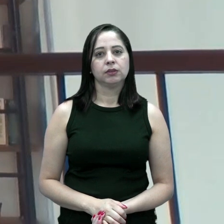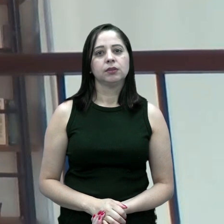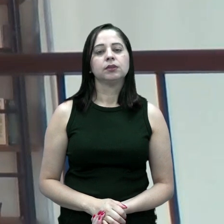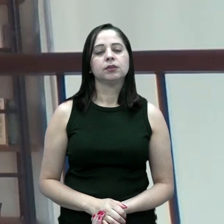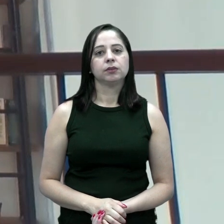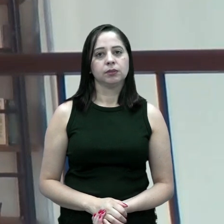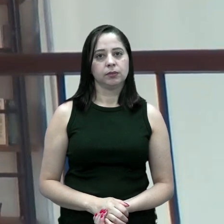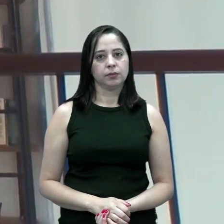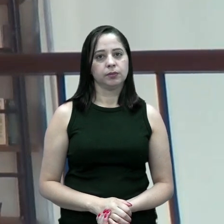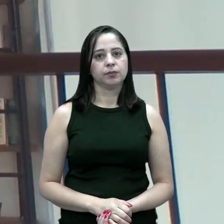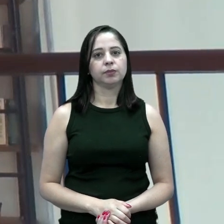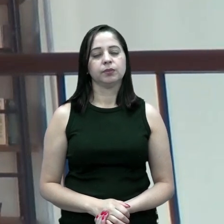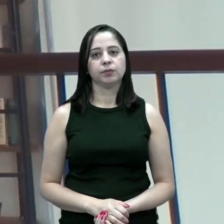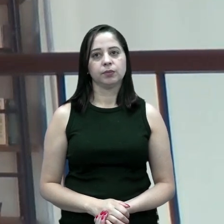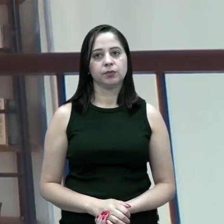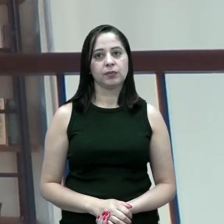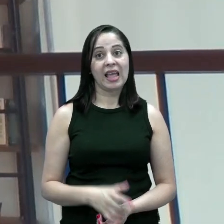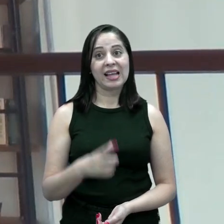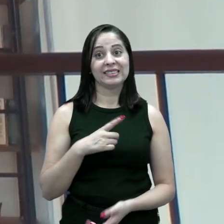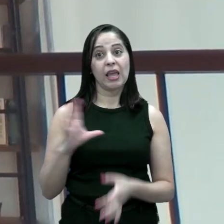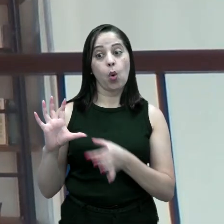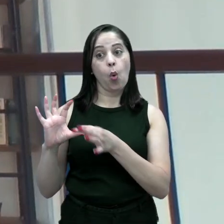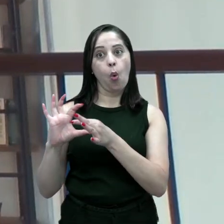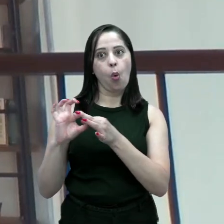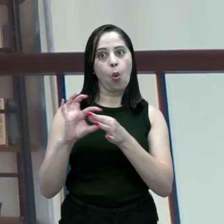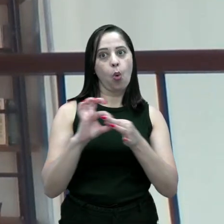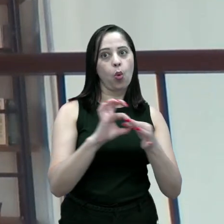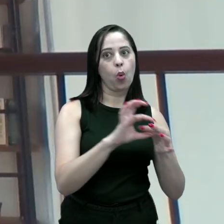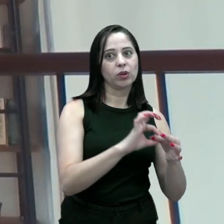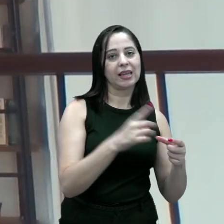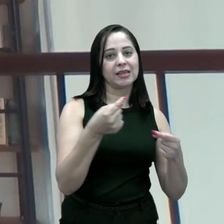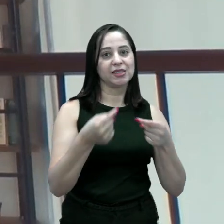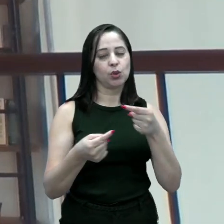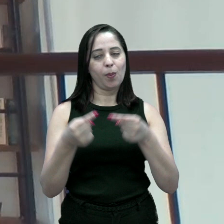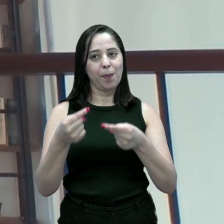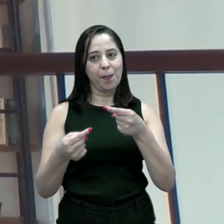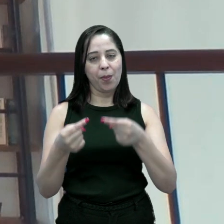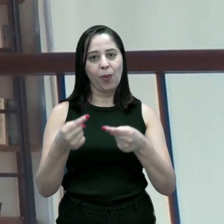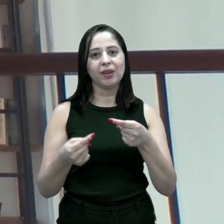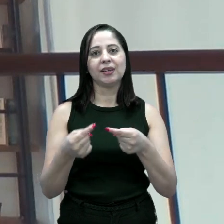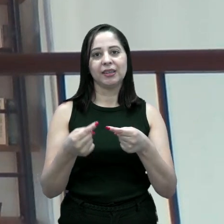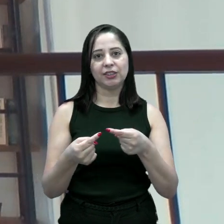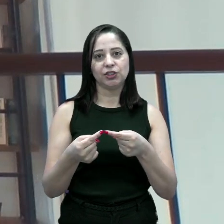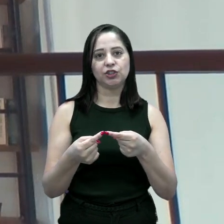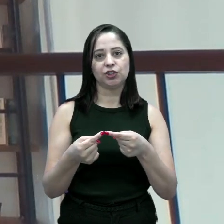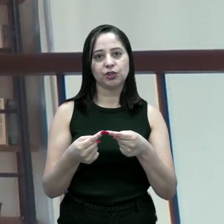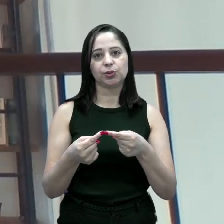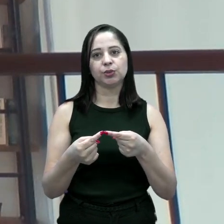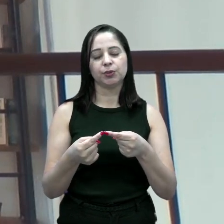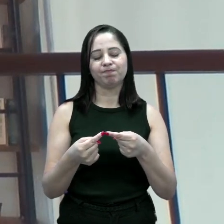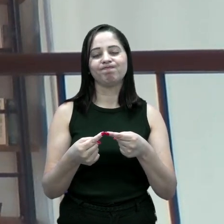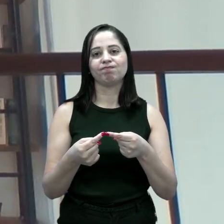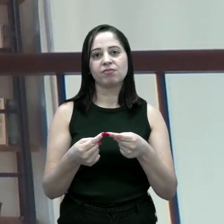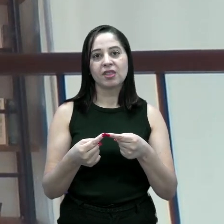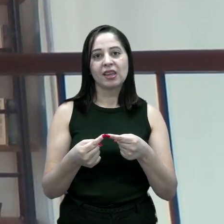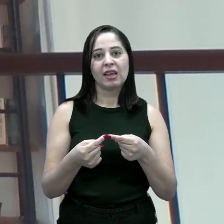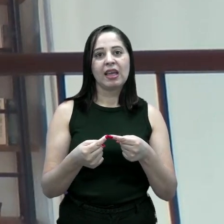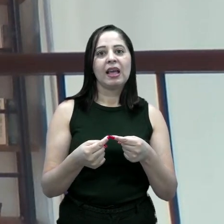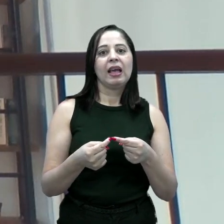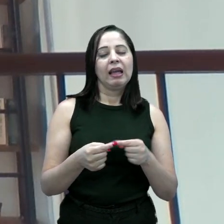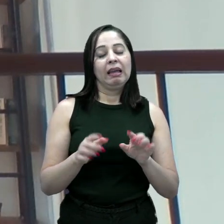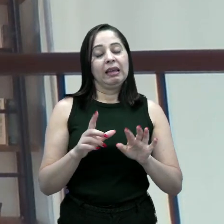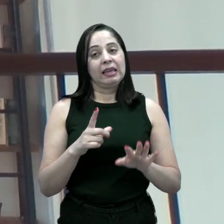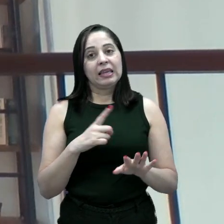contexto político muito abrangente, em que as relações diplomáticas são aí